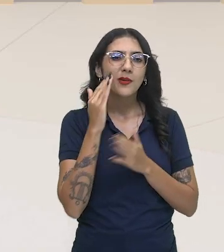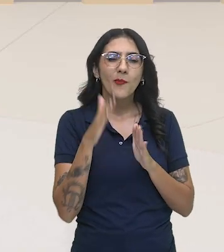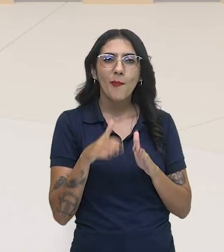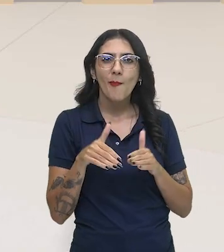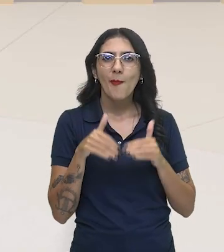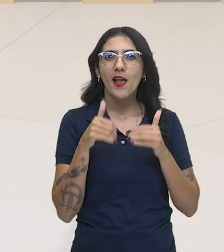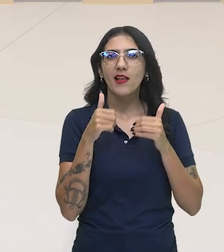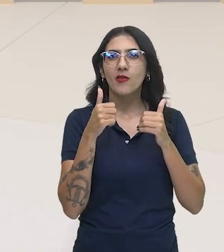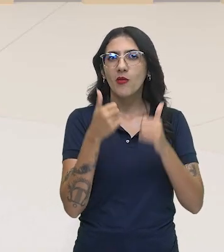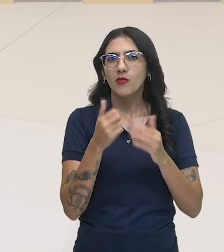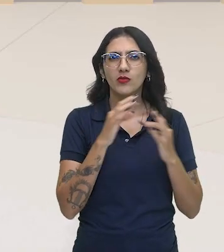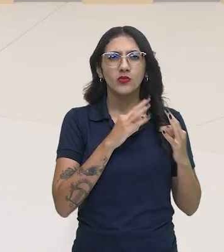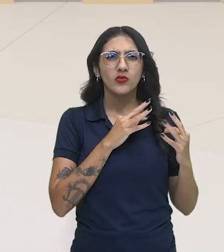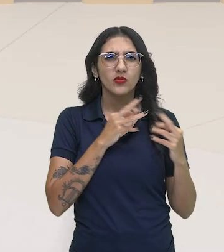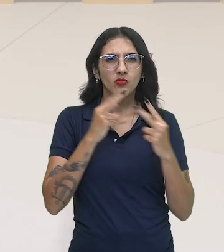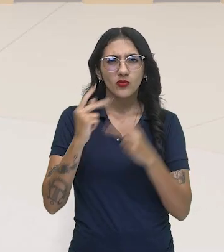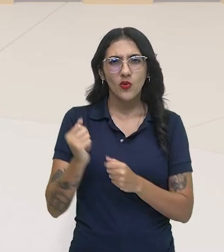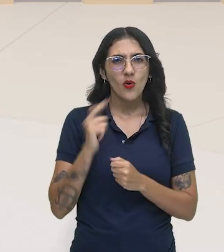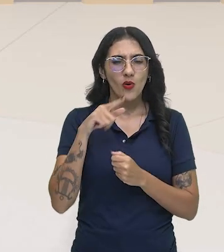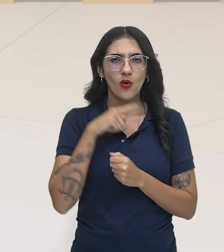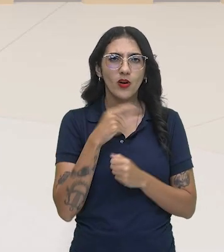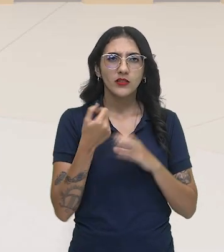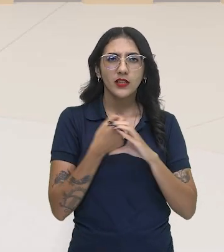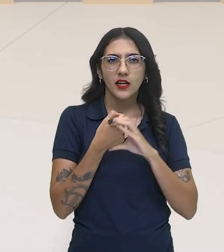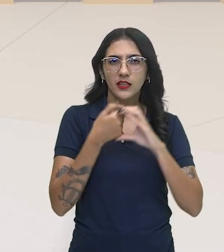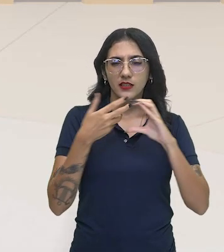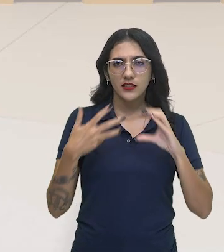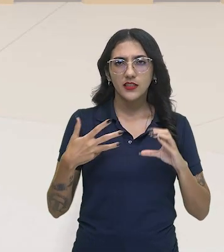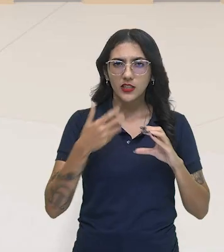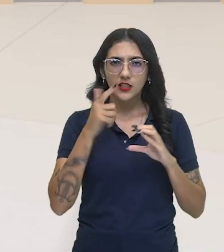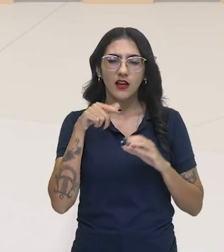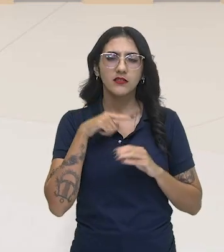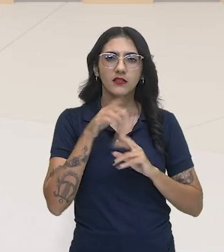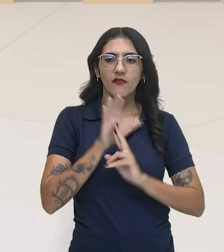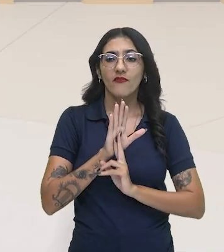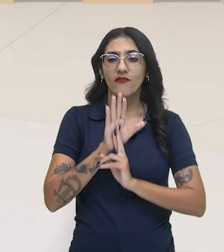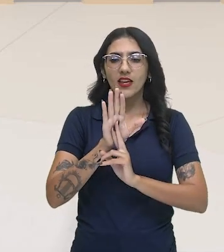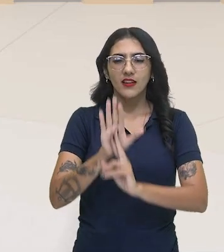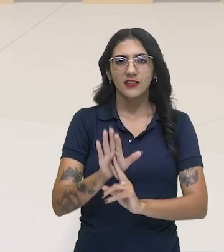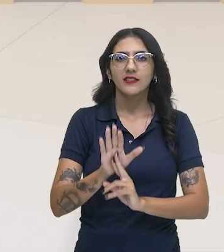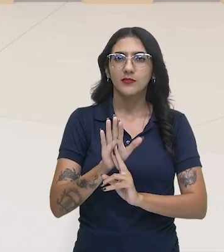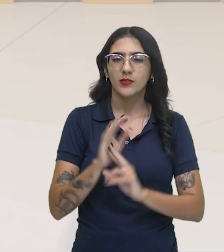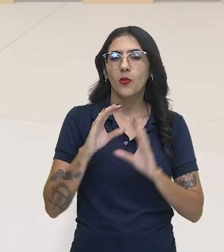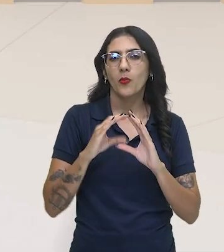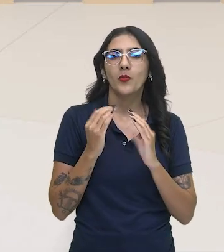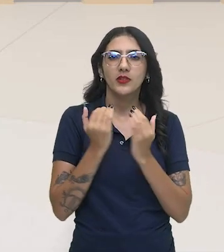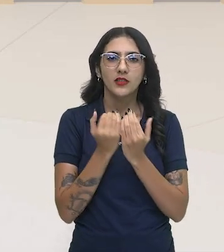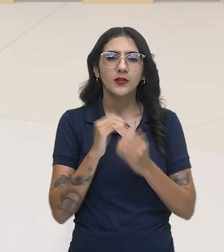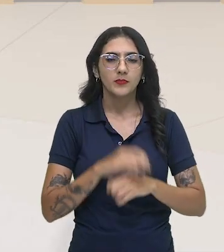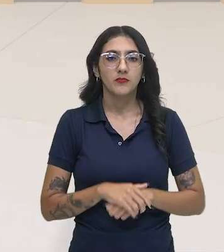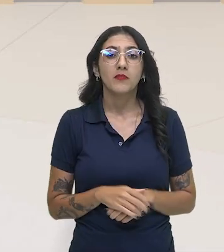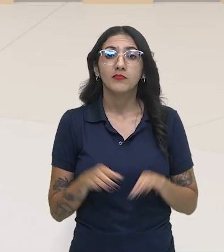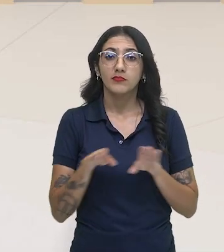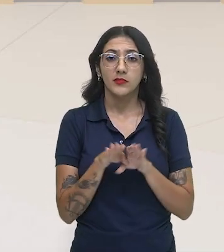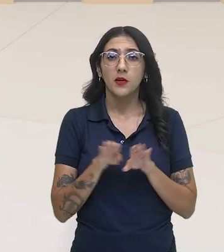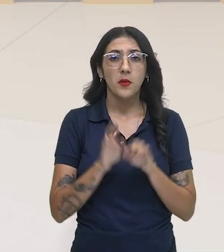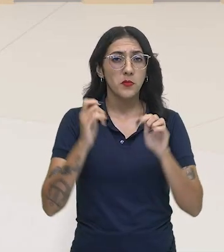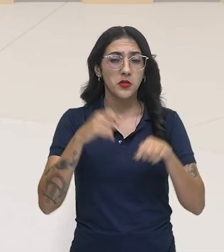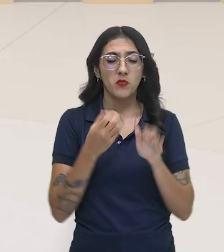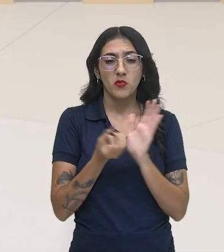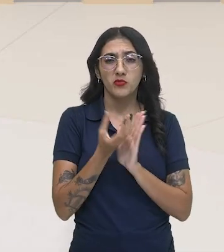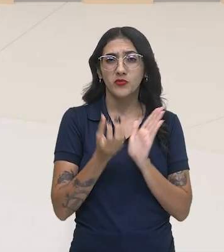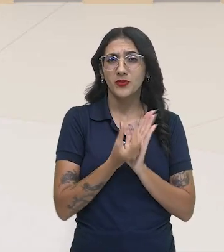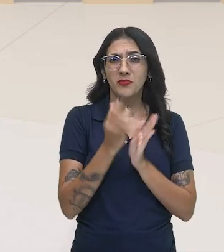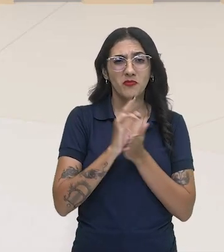toda a cosmologia, de todas as referências que essas comunidades ali possuem, inclusive com a produção de vários